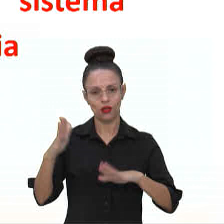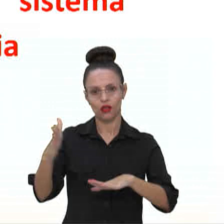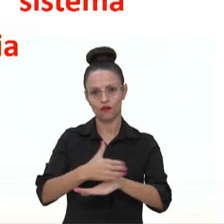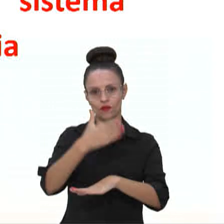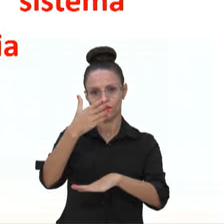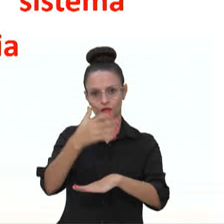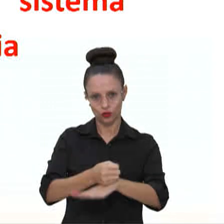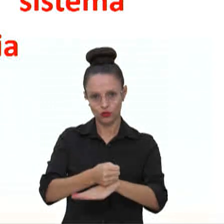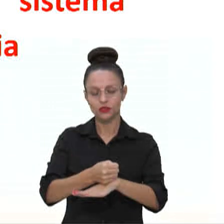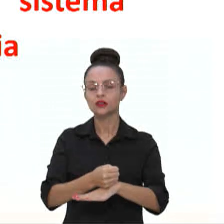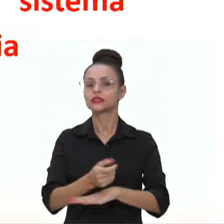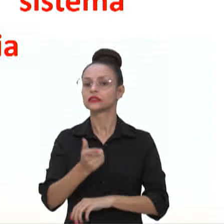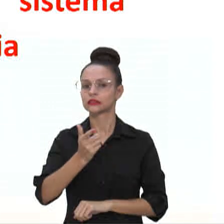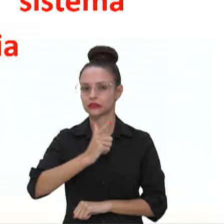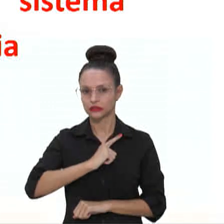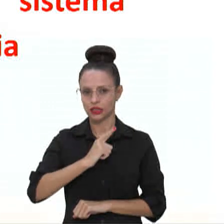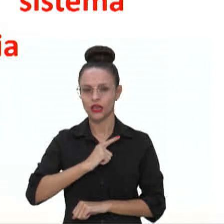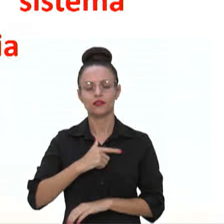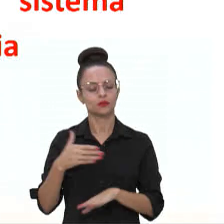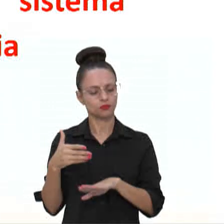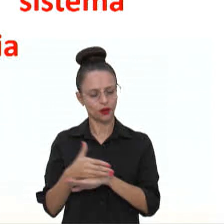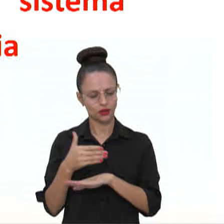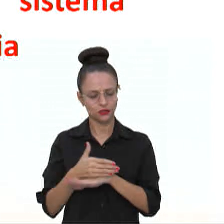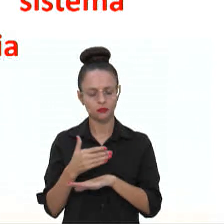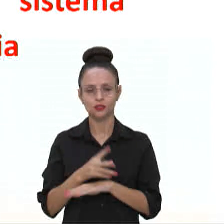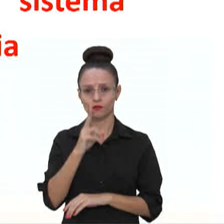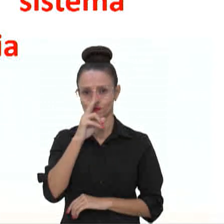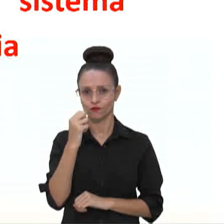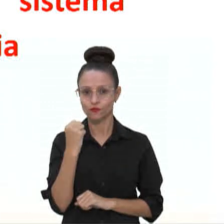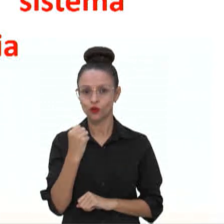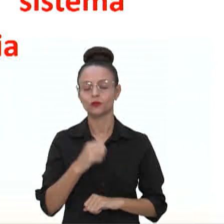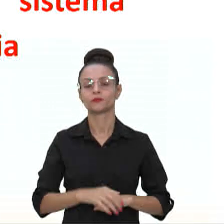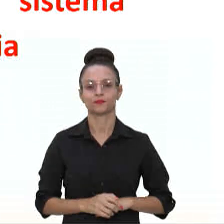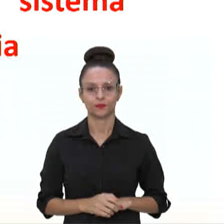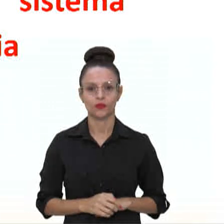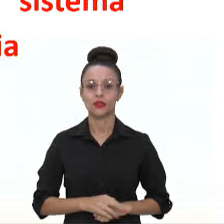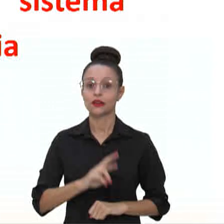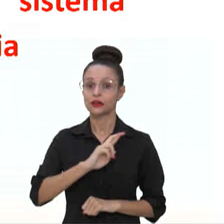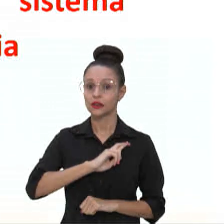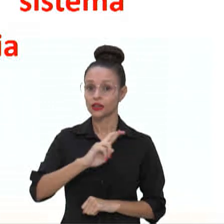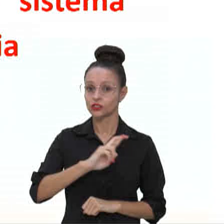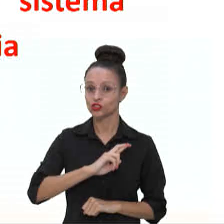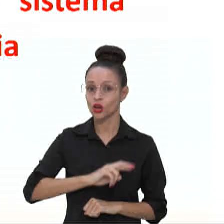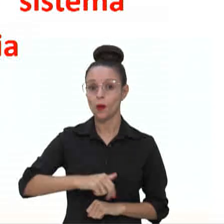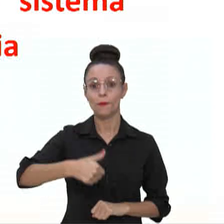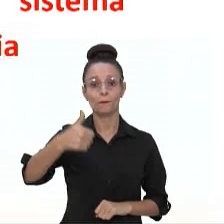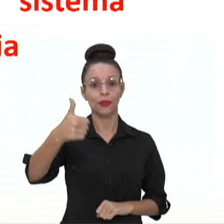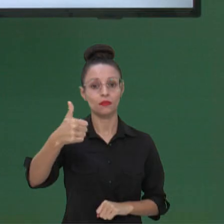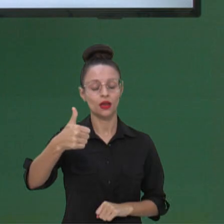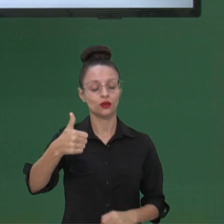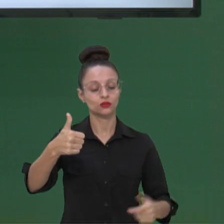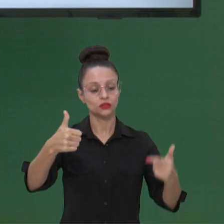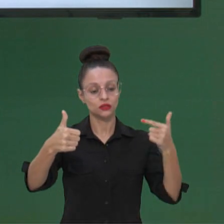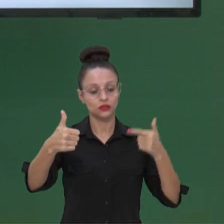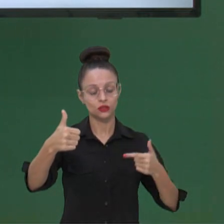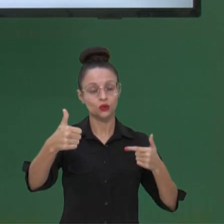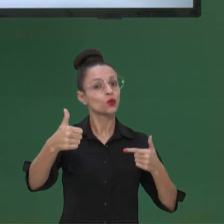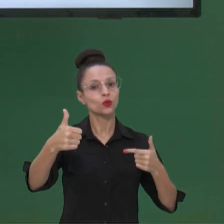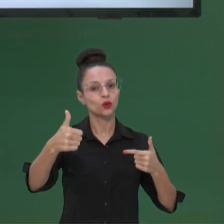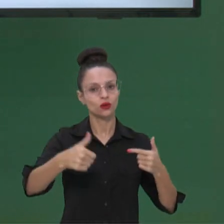América inglesa. Teve grande participação. A religião vinha antes do sistema político,